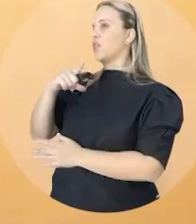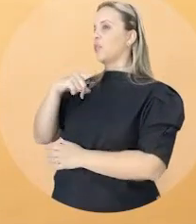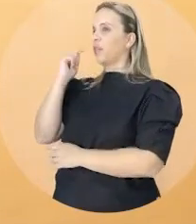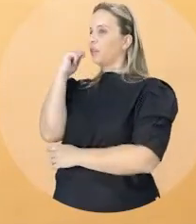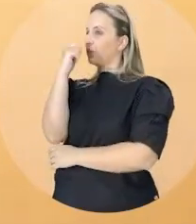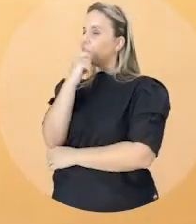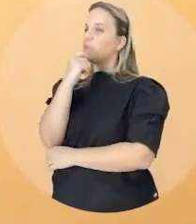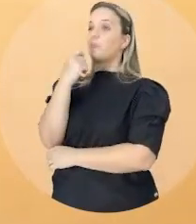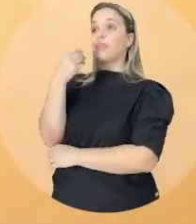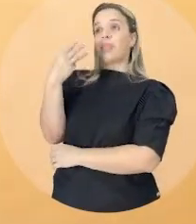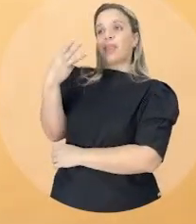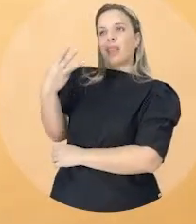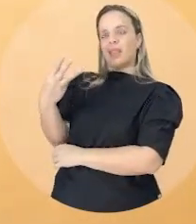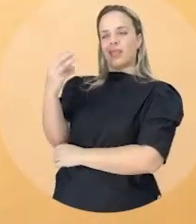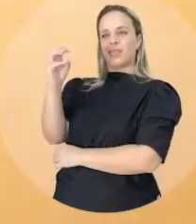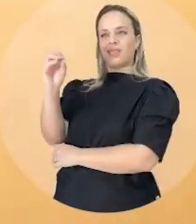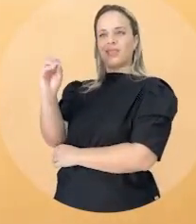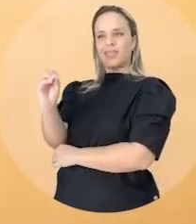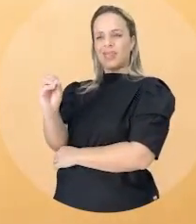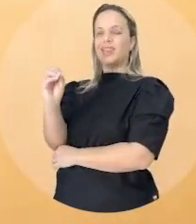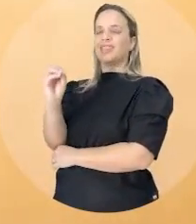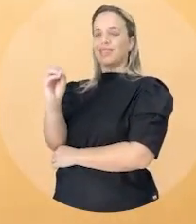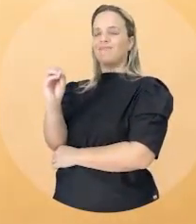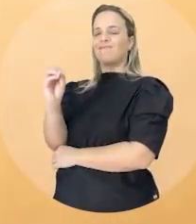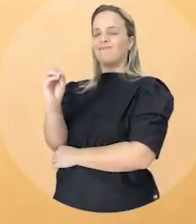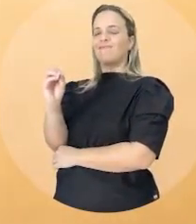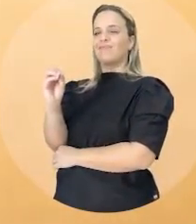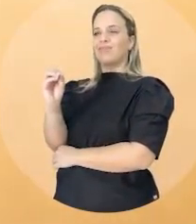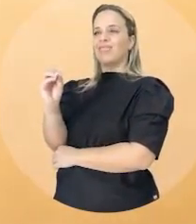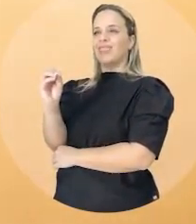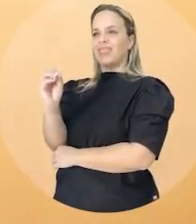30. 30 dentes na boca,